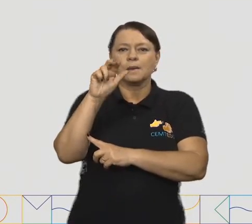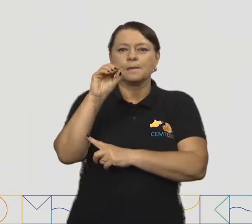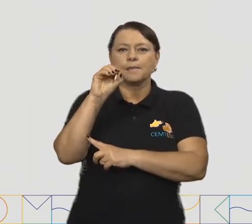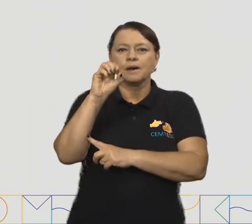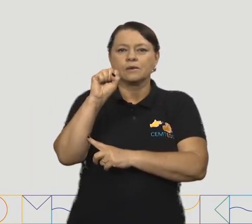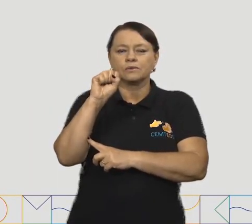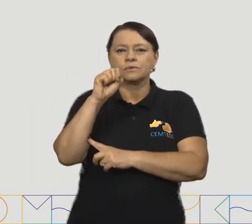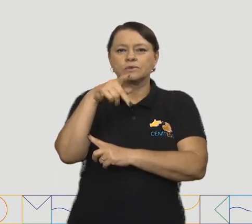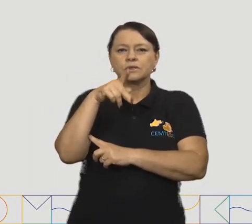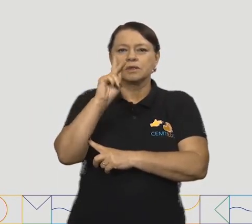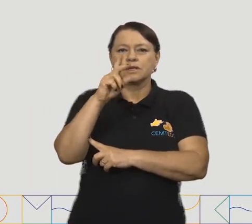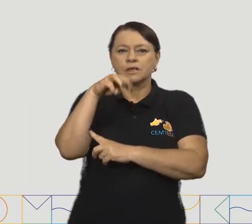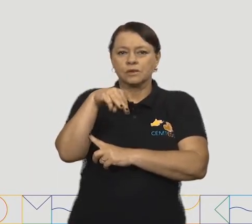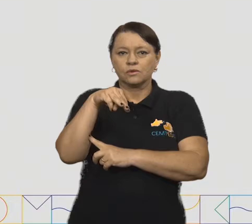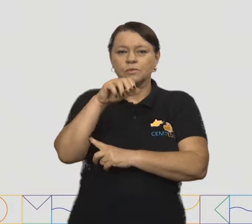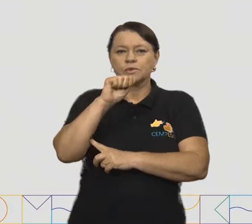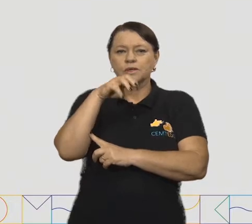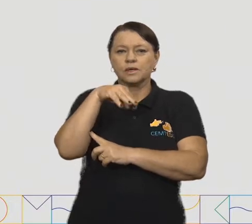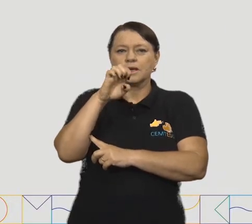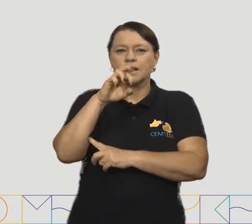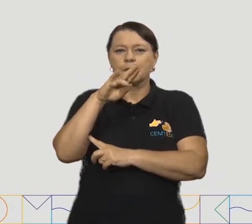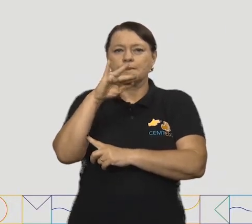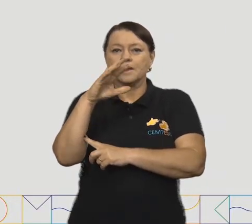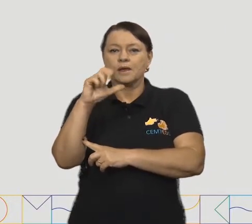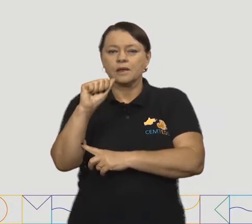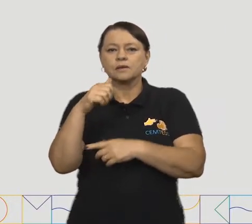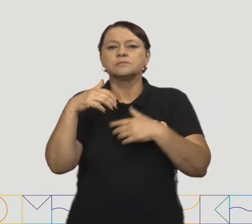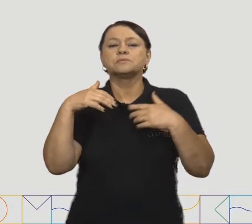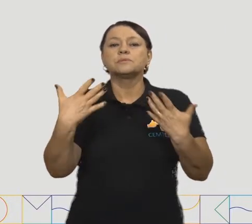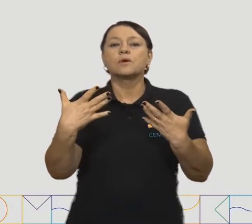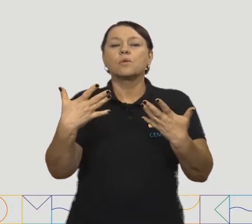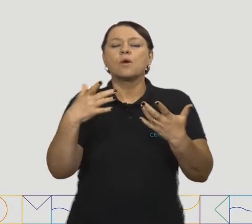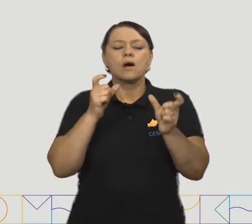forte destas palavras encontram-se na